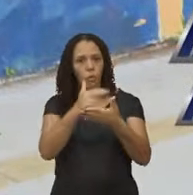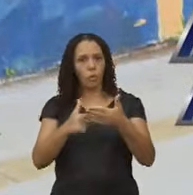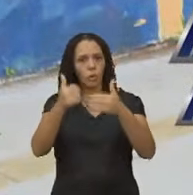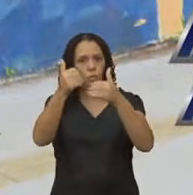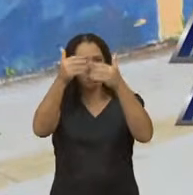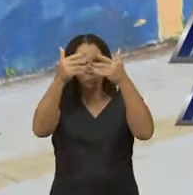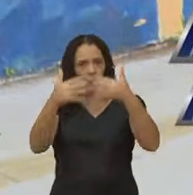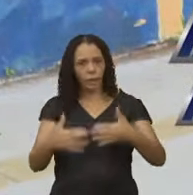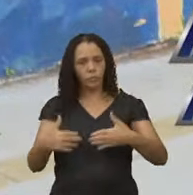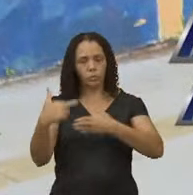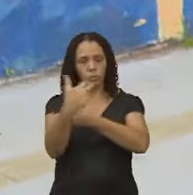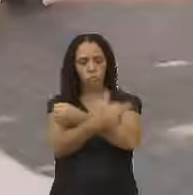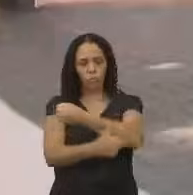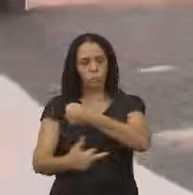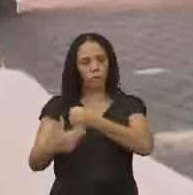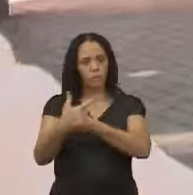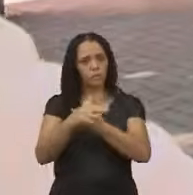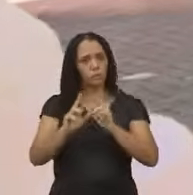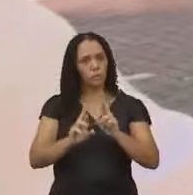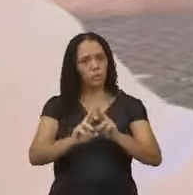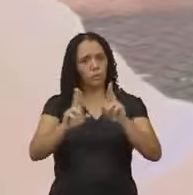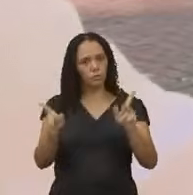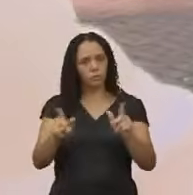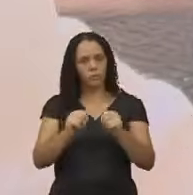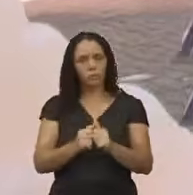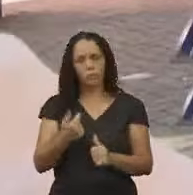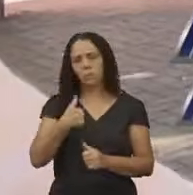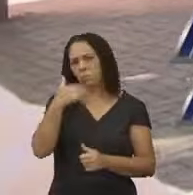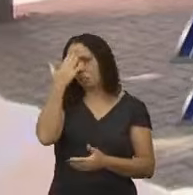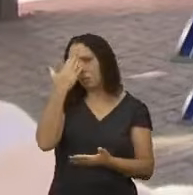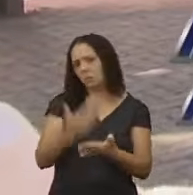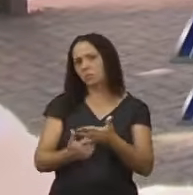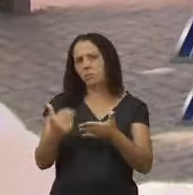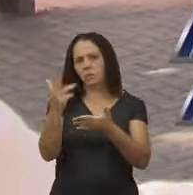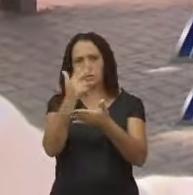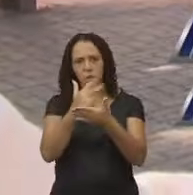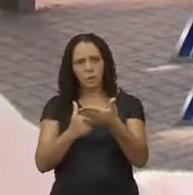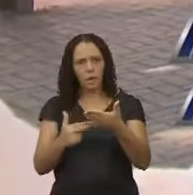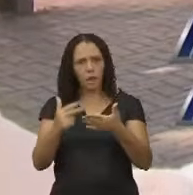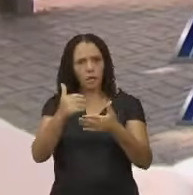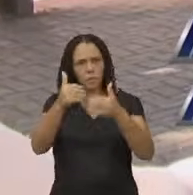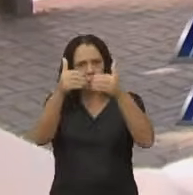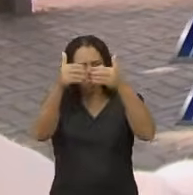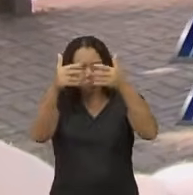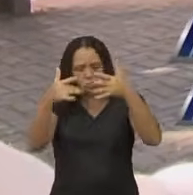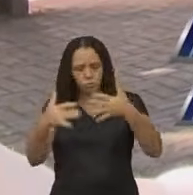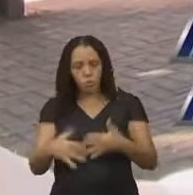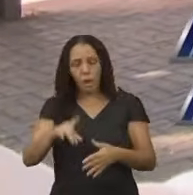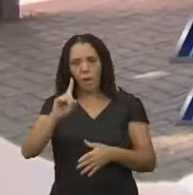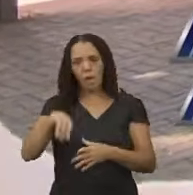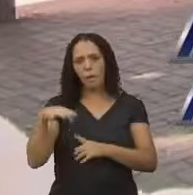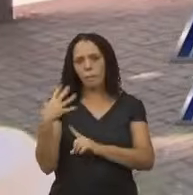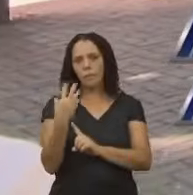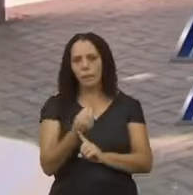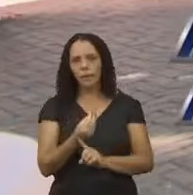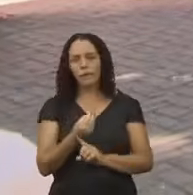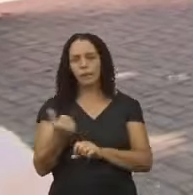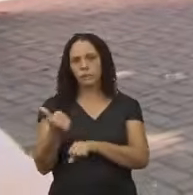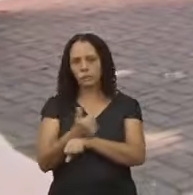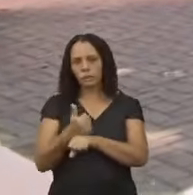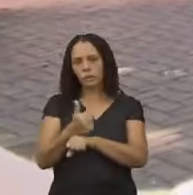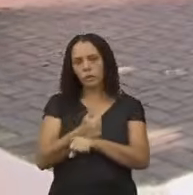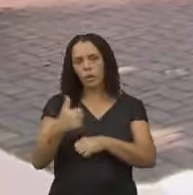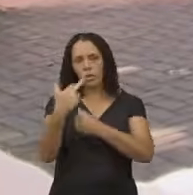espaço, mas não são a mesma coisa. Eu acredito que grafite seja uma arte, nos muros ali com um artista,